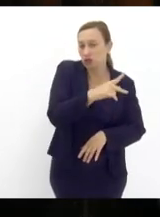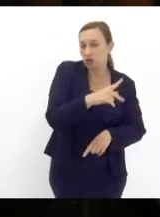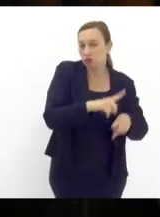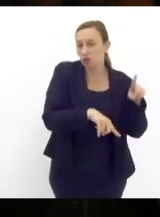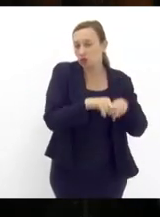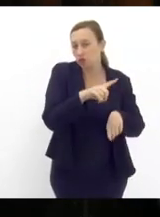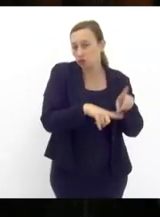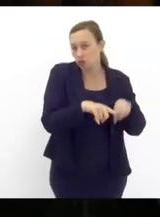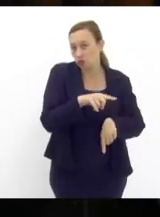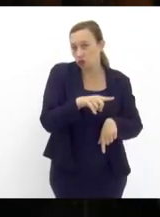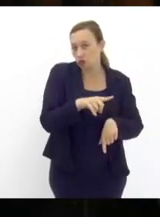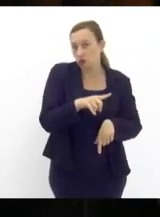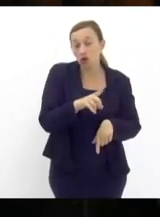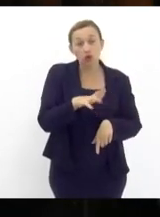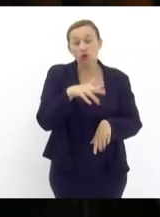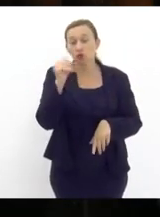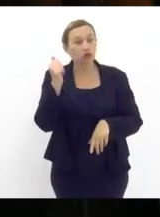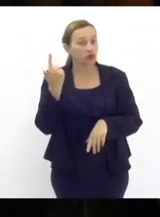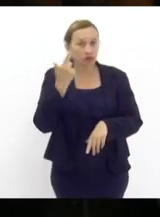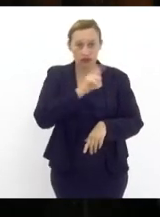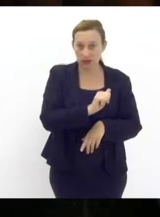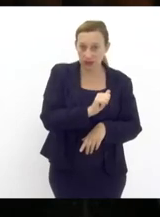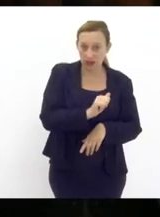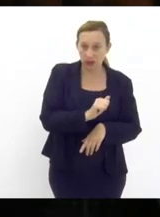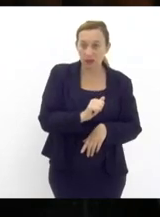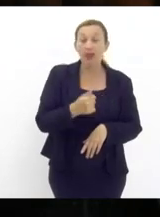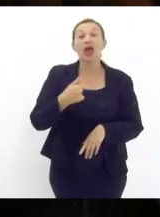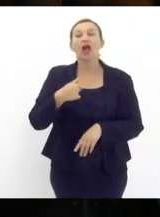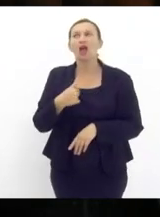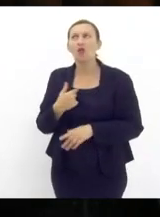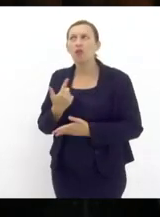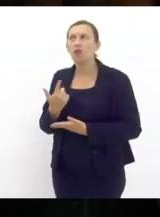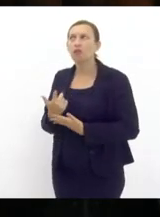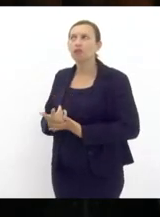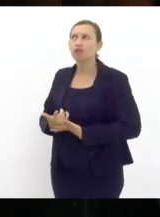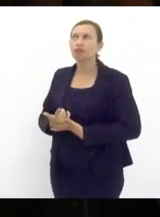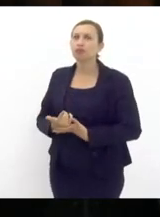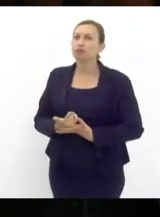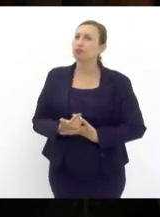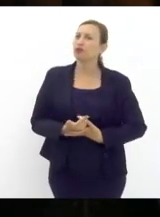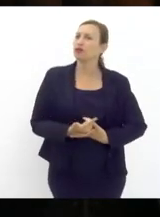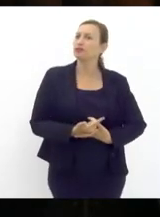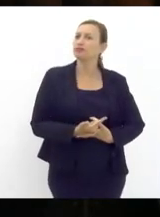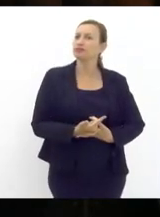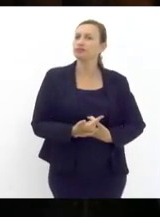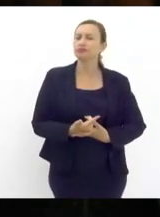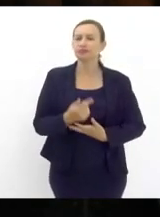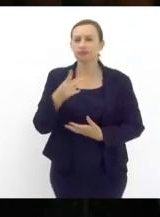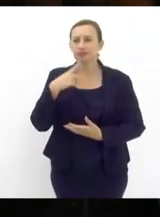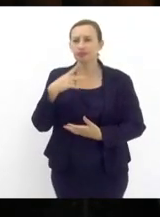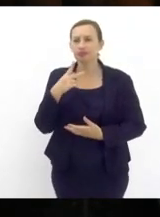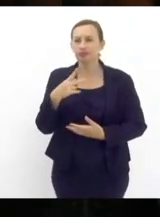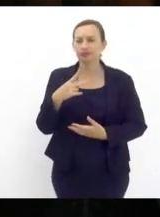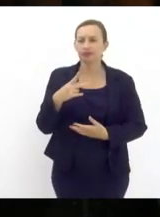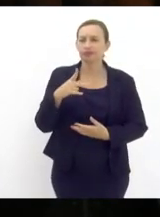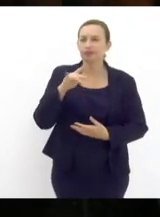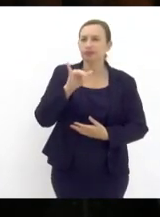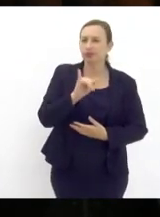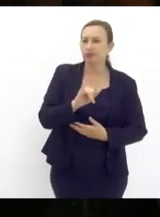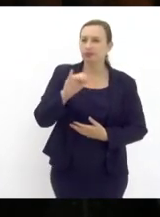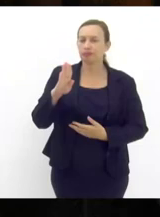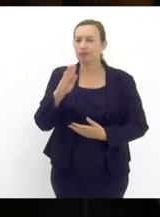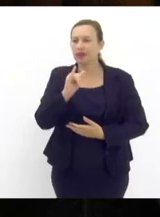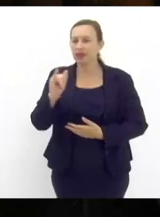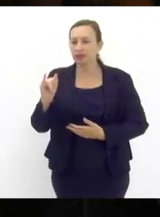vai fechar Jamais eu levantei o crescimento do PIB brasileiro